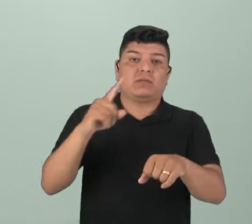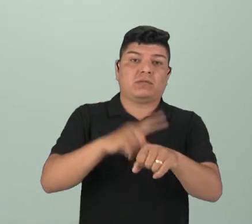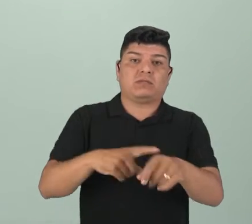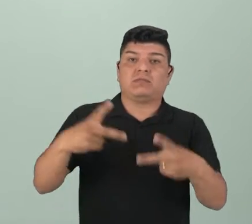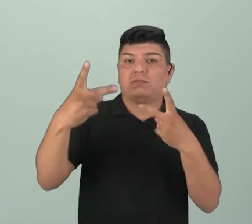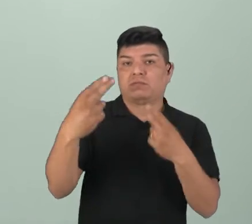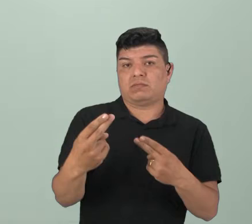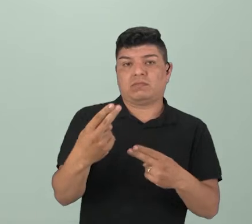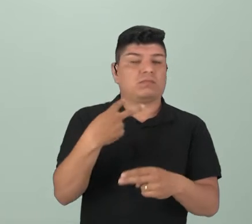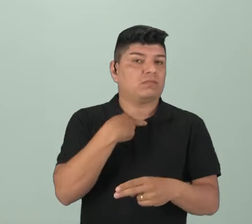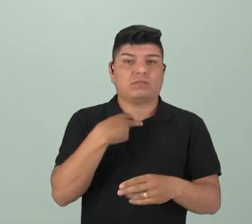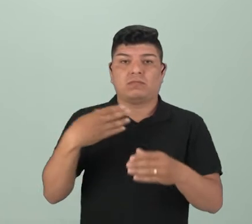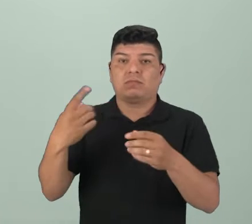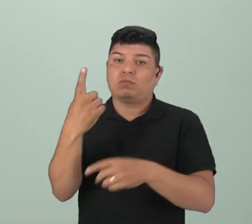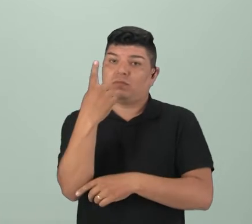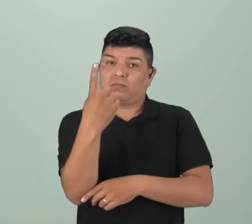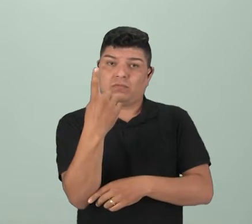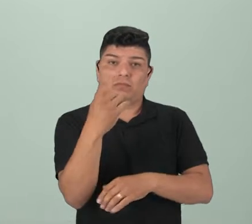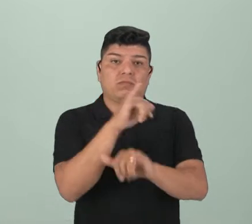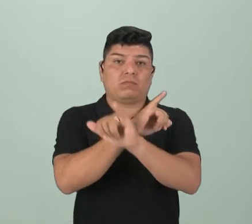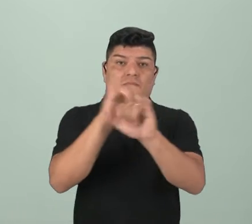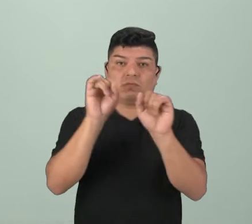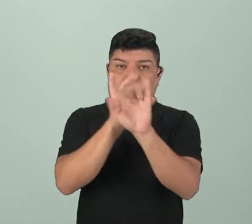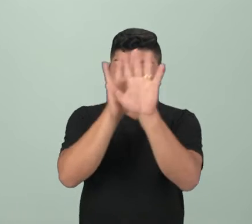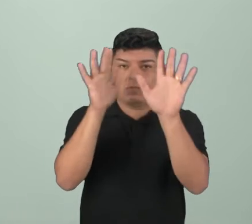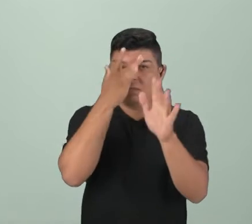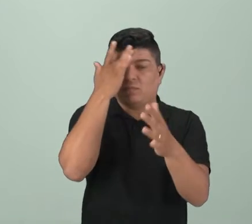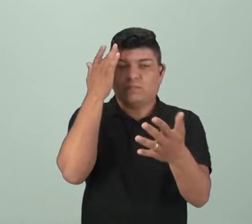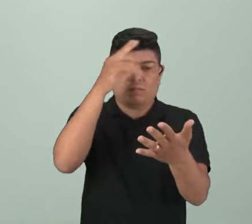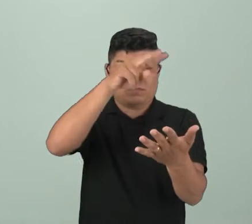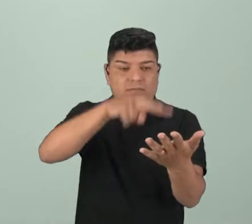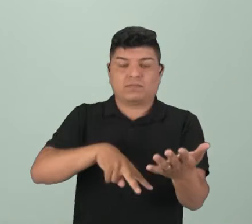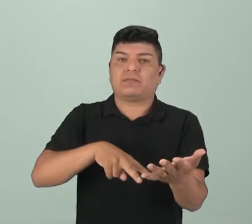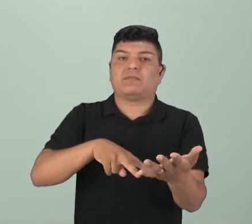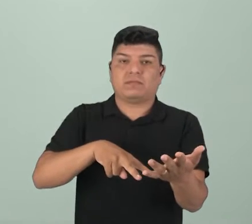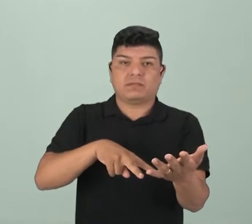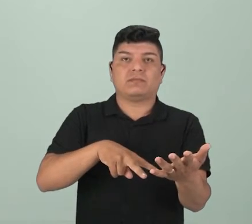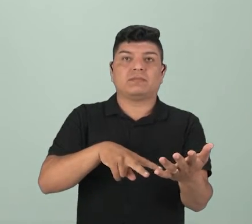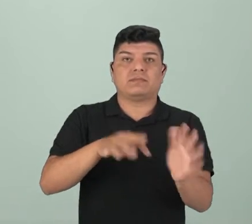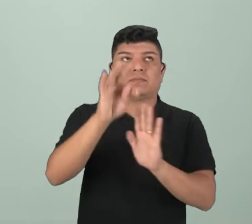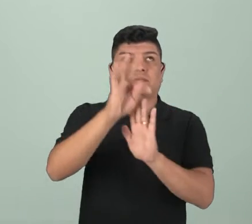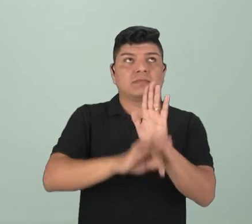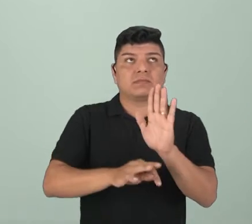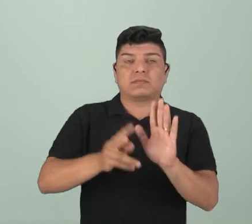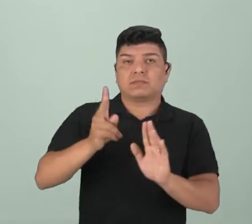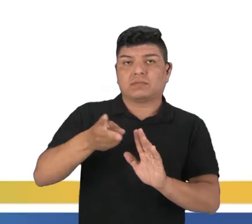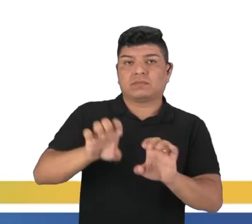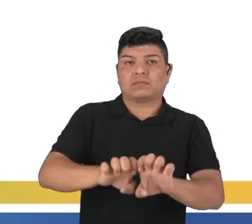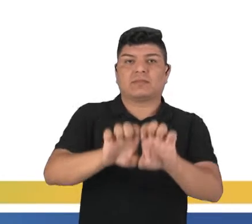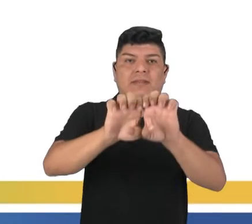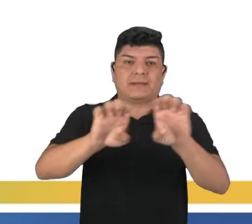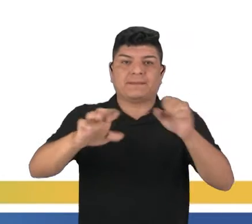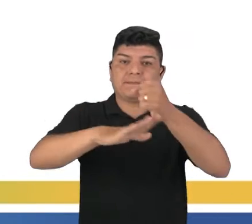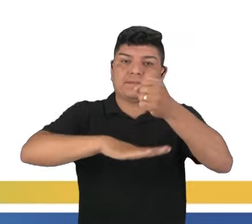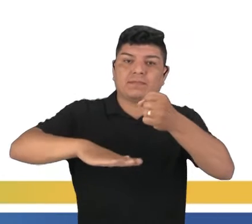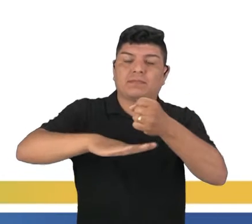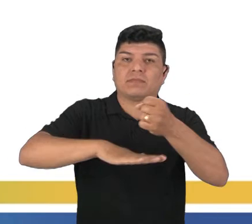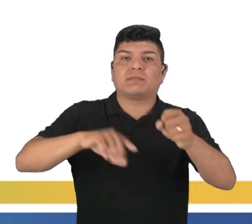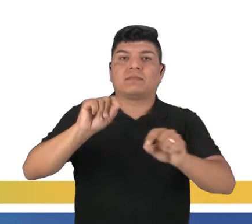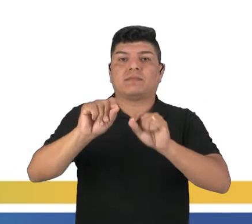vai trazer uma e você vai deixar ela bem clara ali para quem está lendo. Então, e o texto ele deve manter uma estrutura